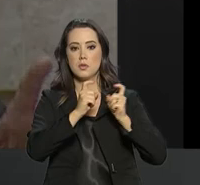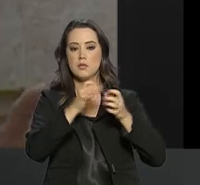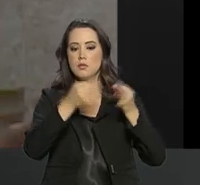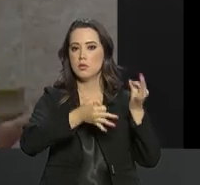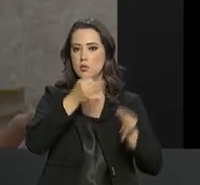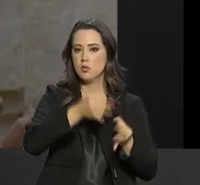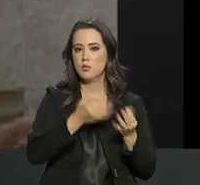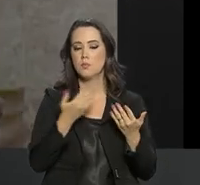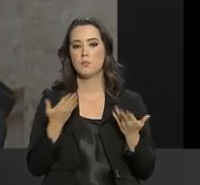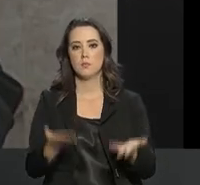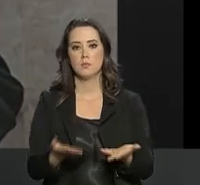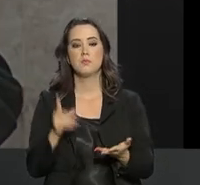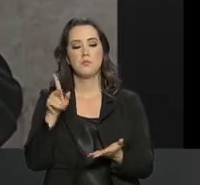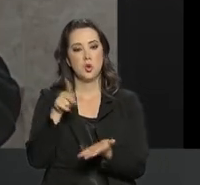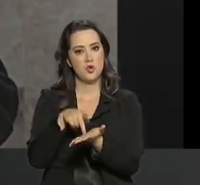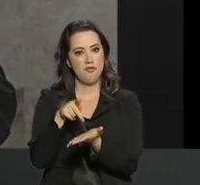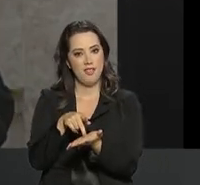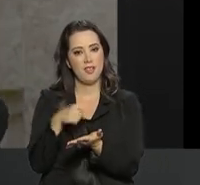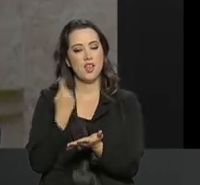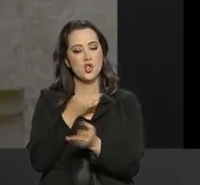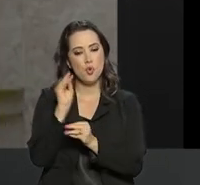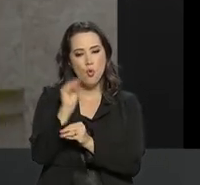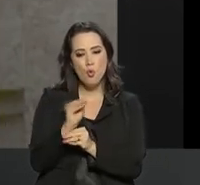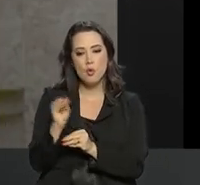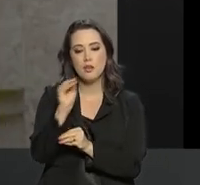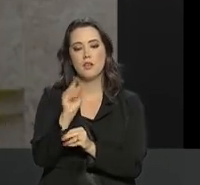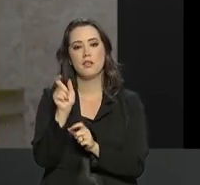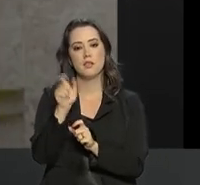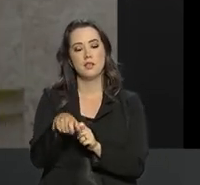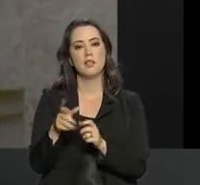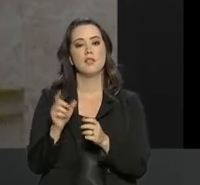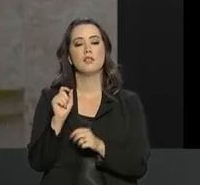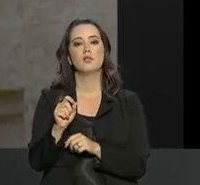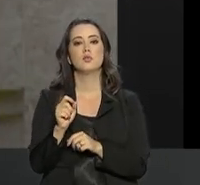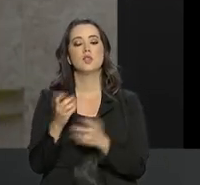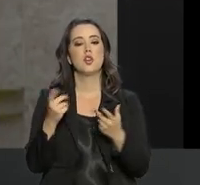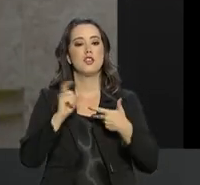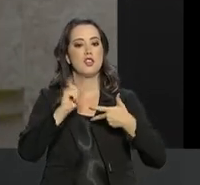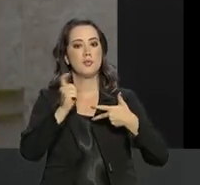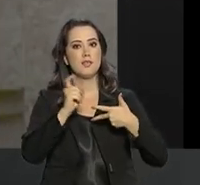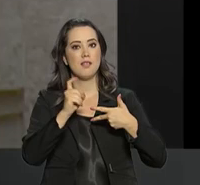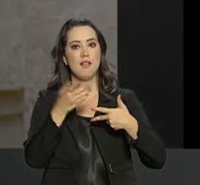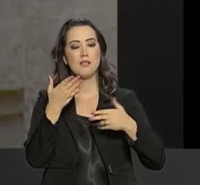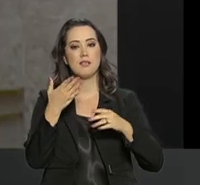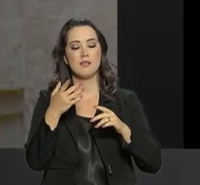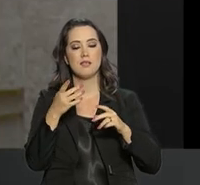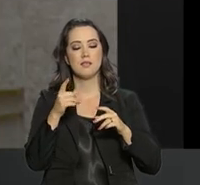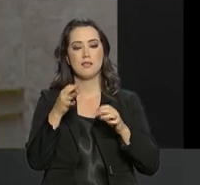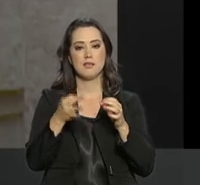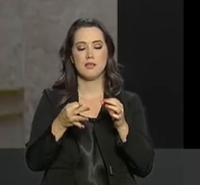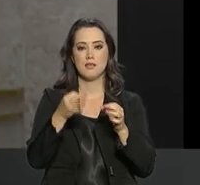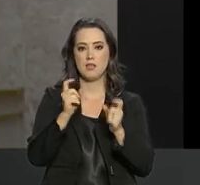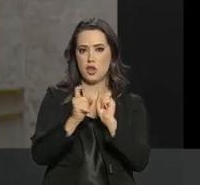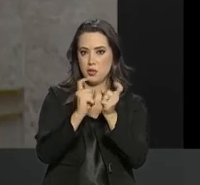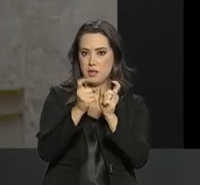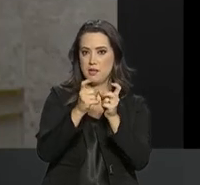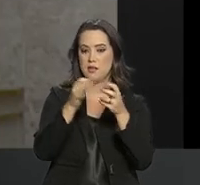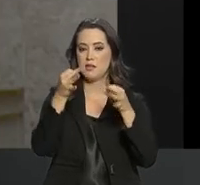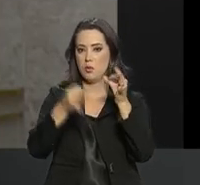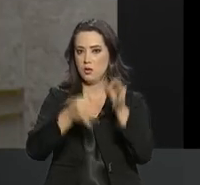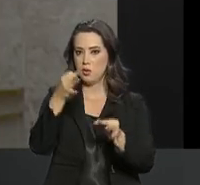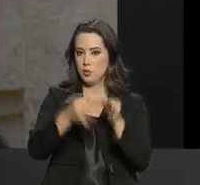justiça. Então, na verdade, eu acabei cuidando daquilo que cuida da administração da justiça no nosso país. E é